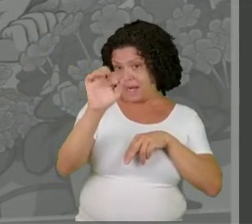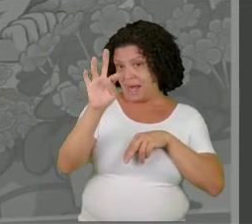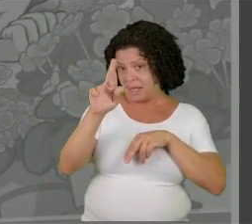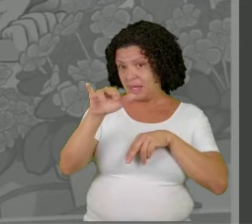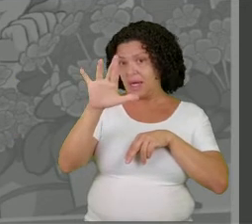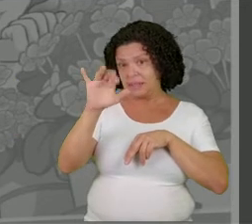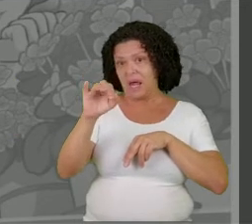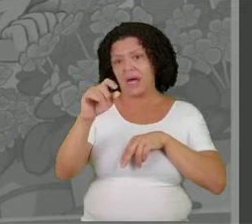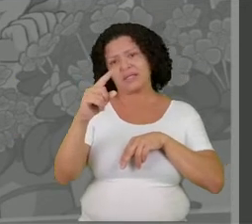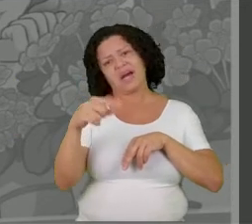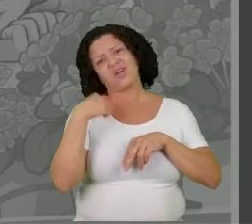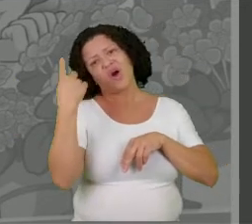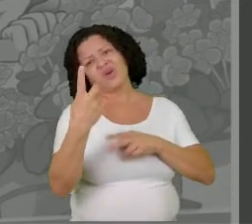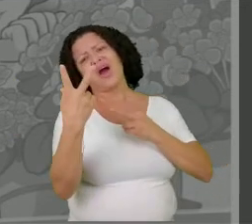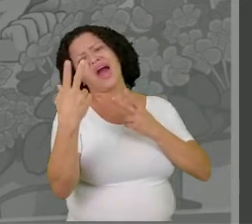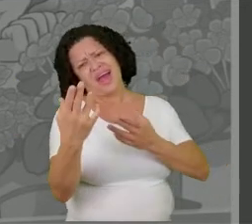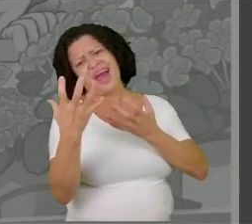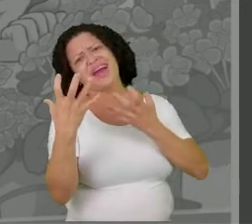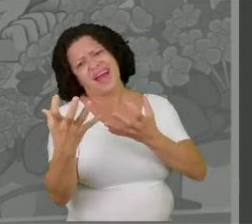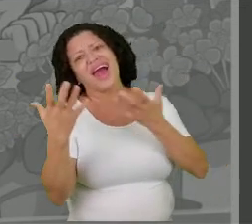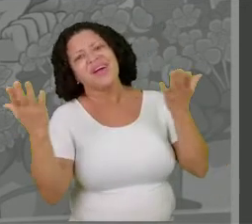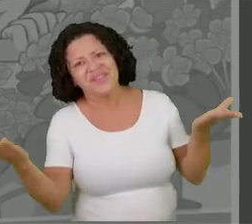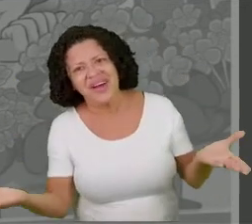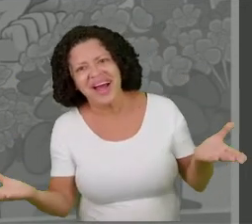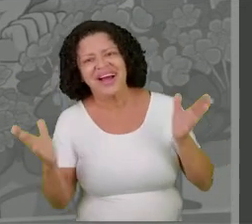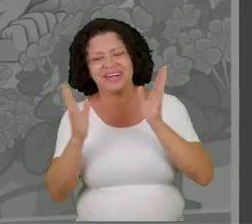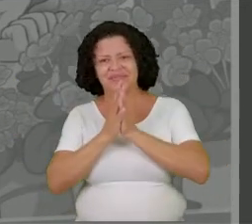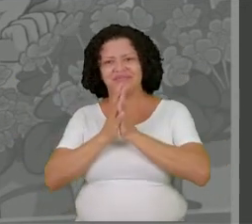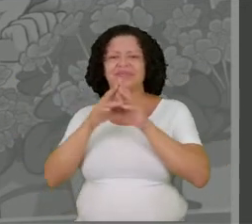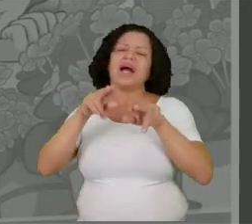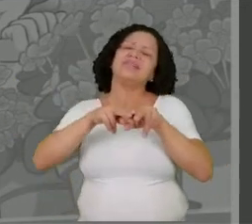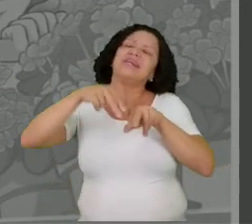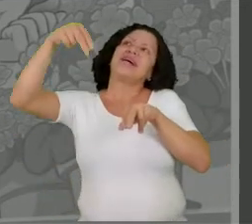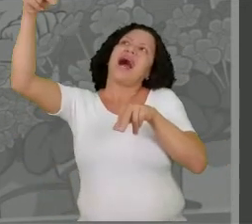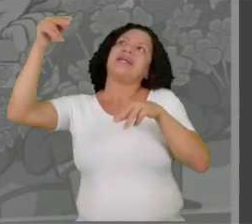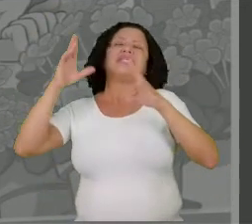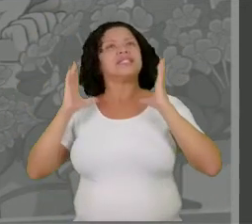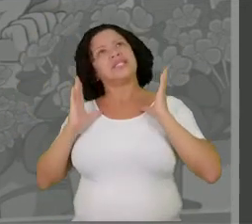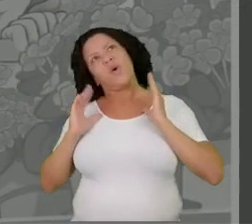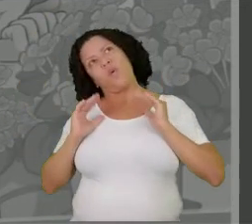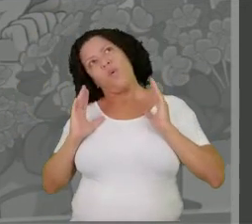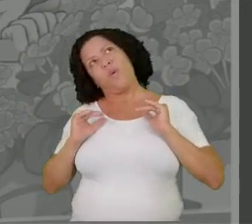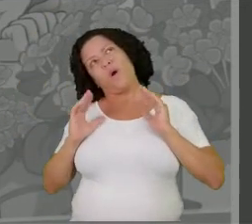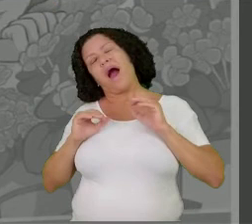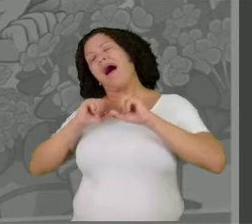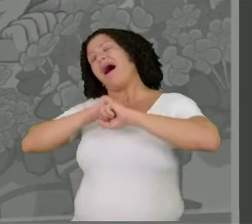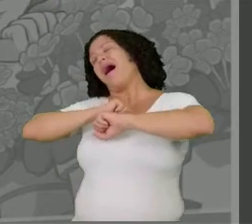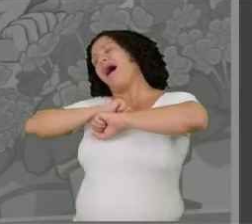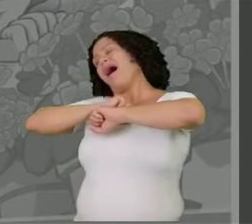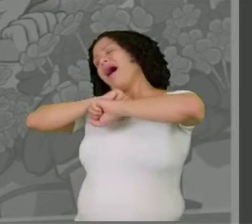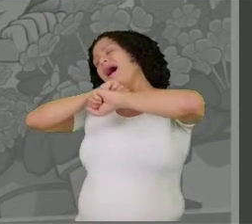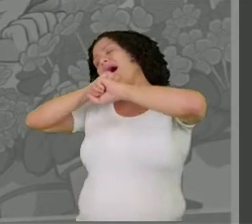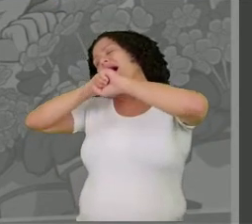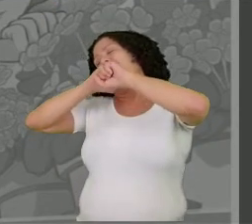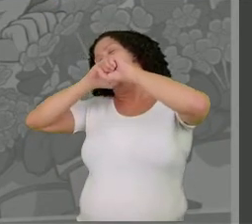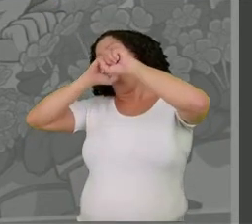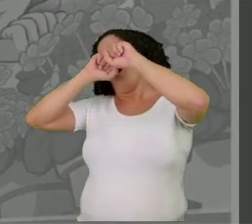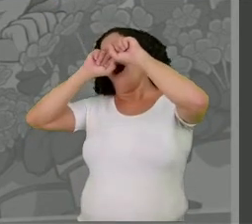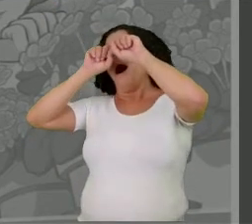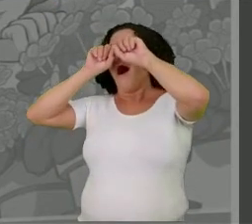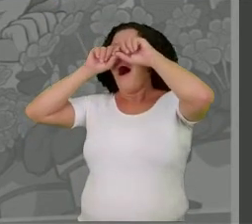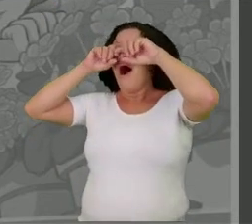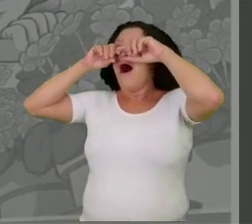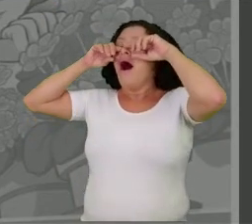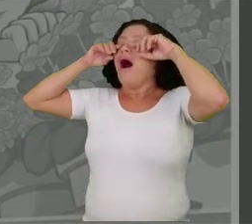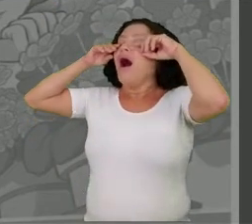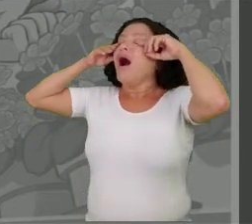de Patrícia talvez seja o desencarne que todos nós gostaríamos, né? Um desencarne tranquilo e